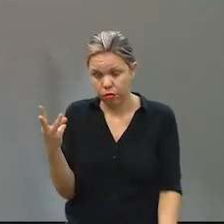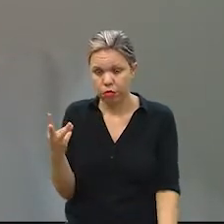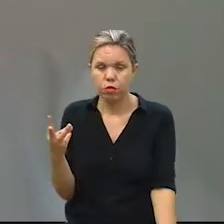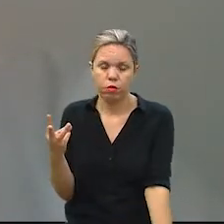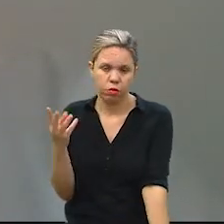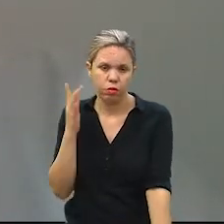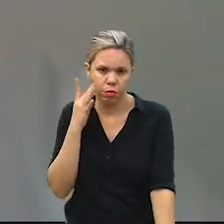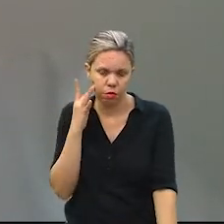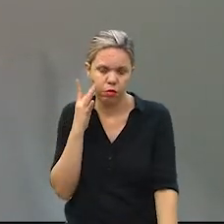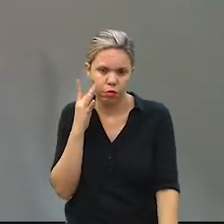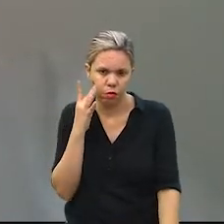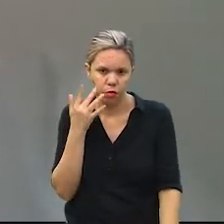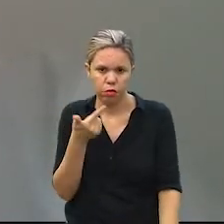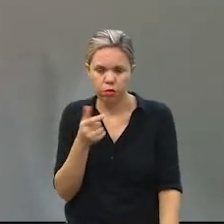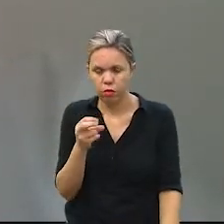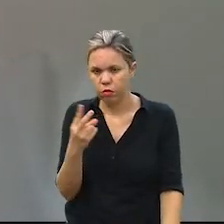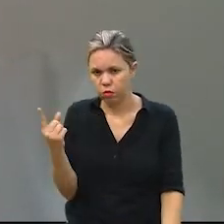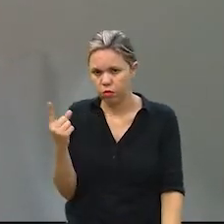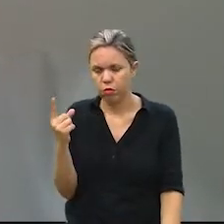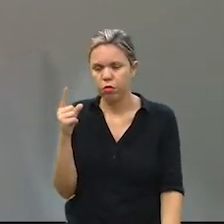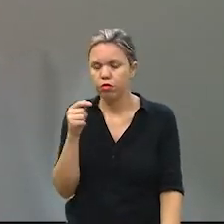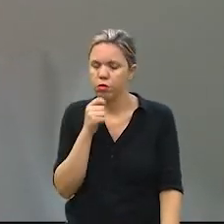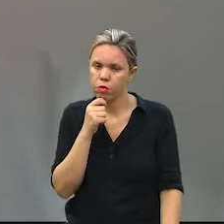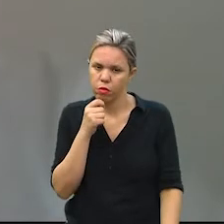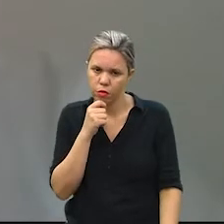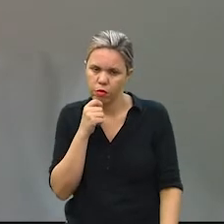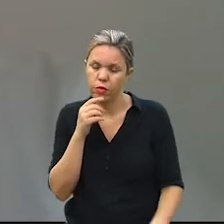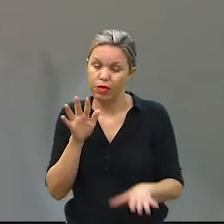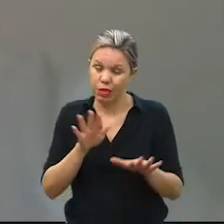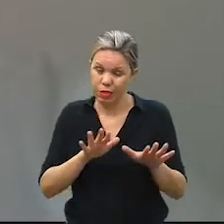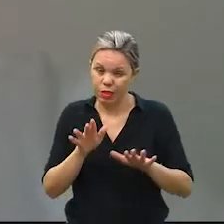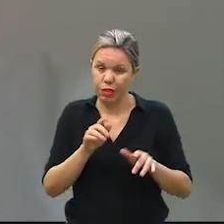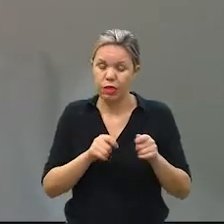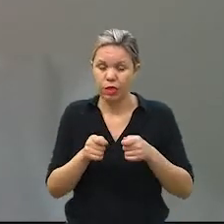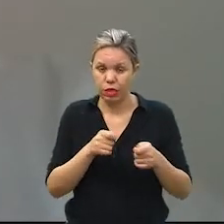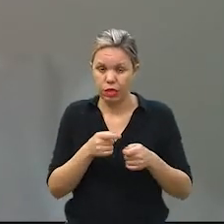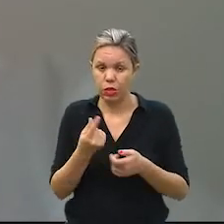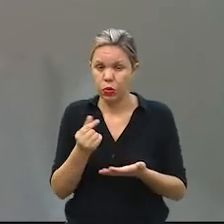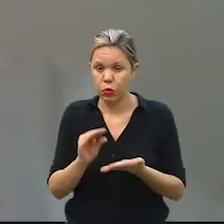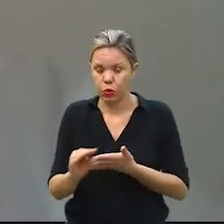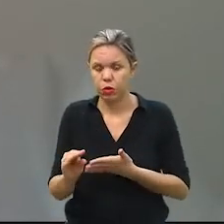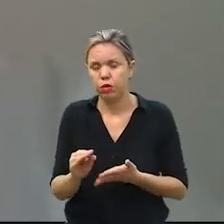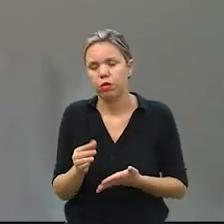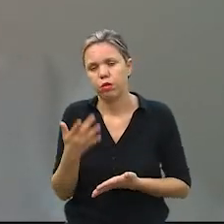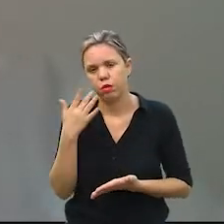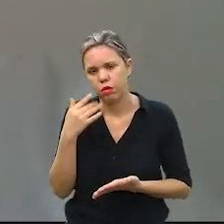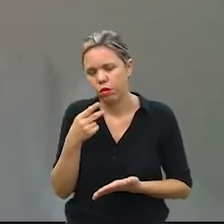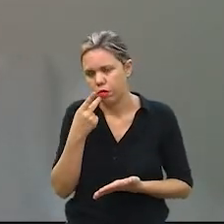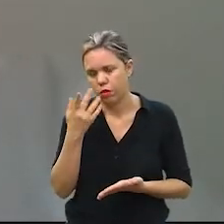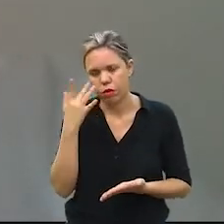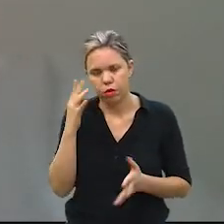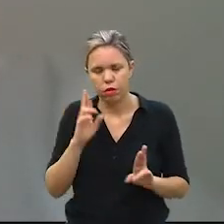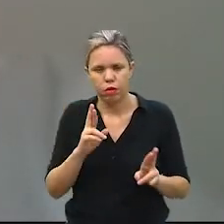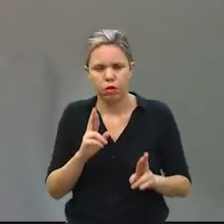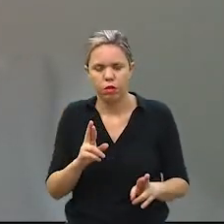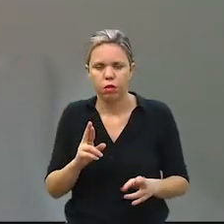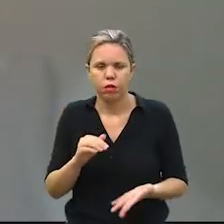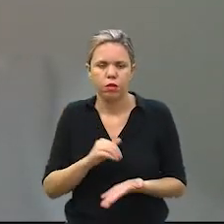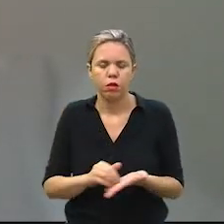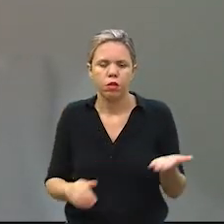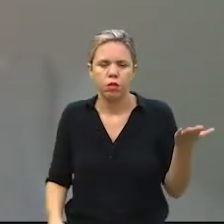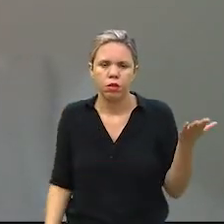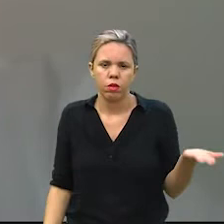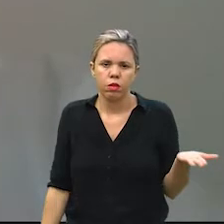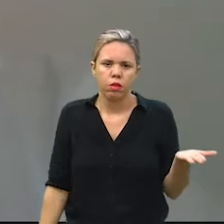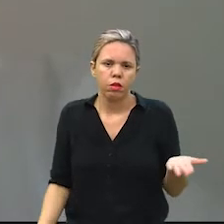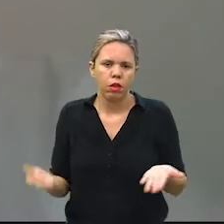2023. Eu acho que o ano 2021 vai ser um ano ainda de cautela nos investimentos. Eu, pelo menos assim, espero do nosso secretário.